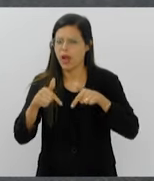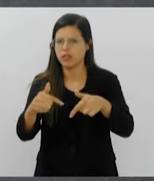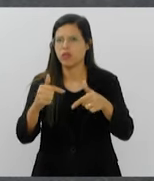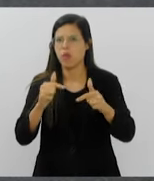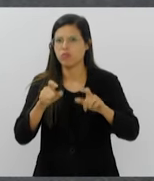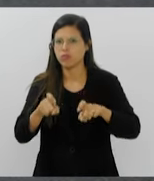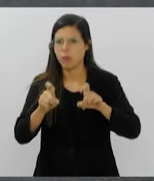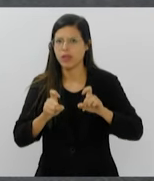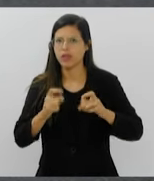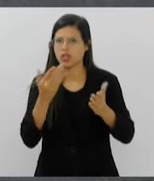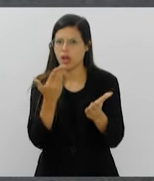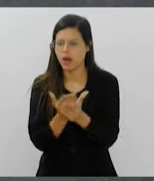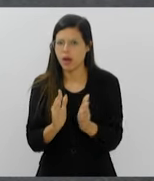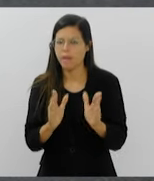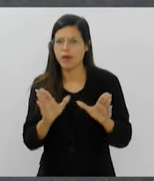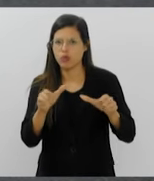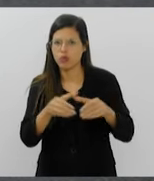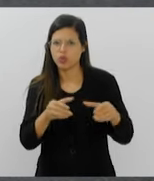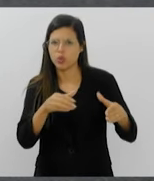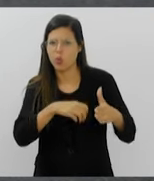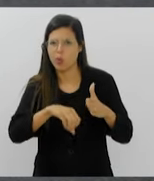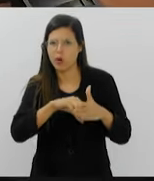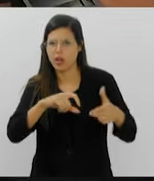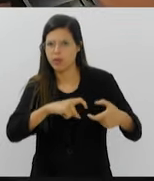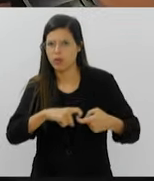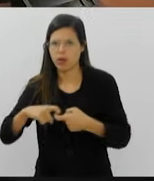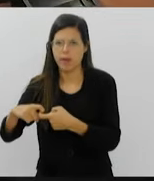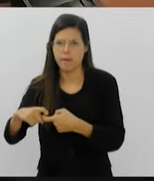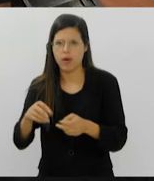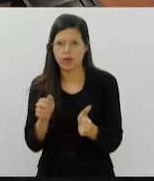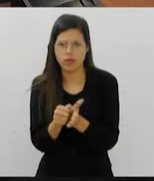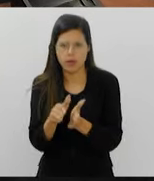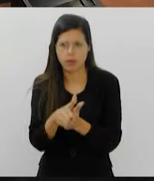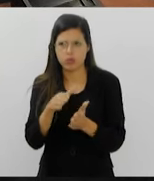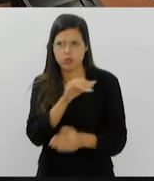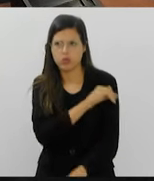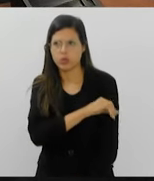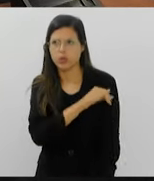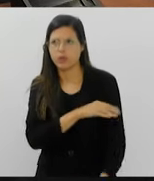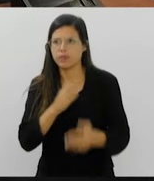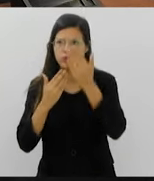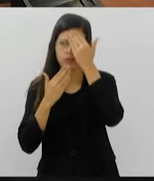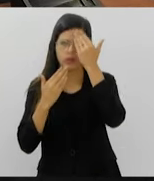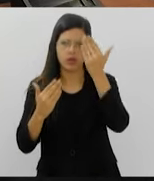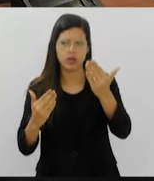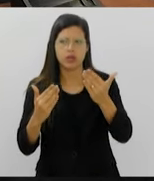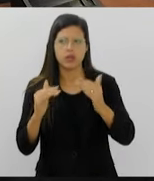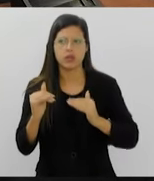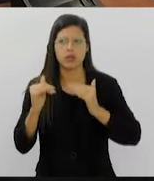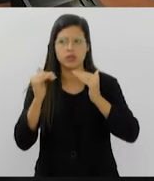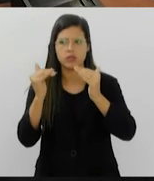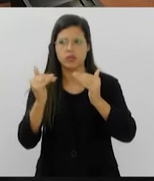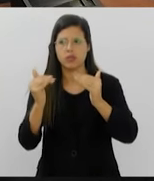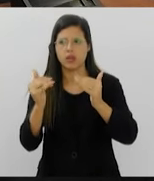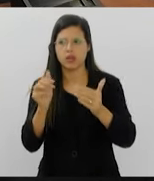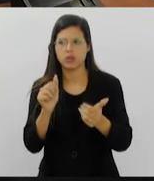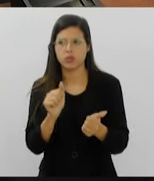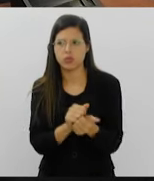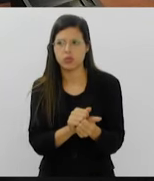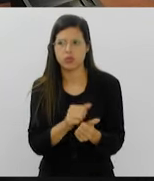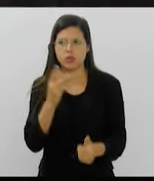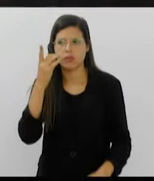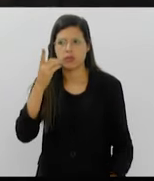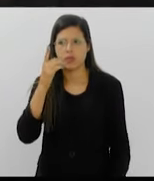todas com essa máfia do reboque, com essa indústria da multa no Rio de Janeiro. Obrigado. Eu que agradeço a parte de Vossa Excelência, que Vossa Excelência, assim, junto comigo e o deputado Alan